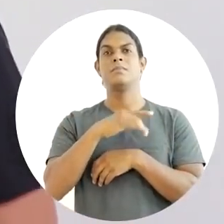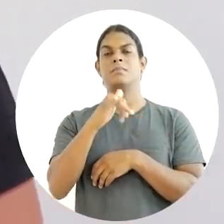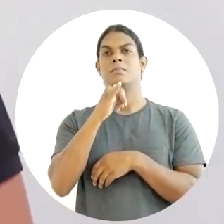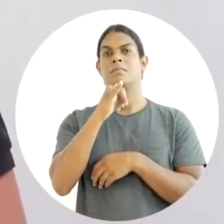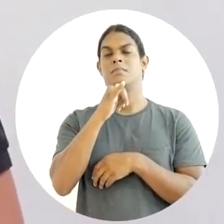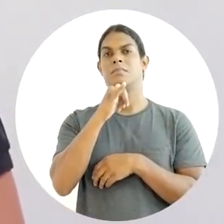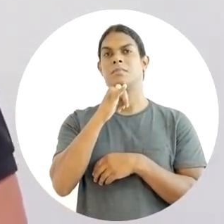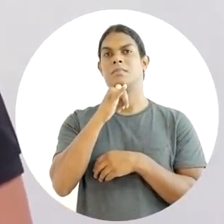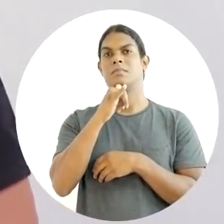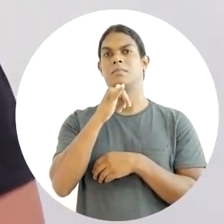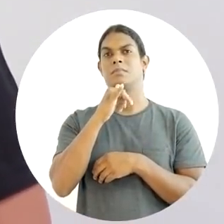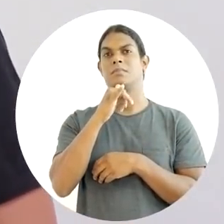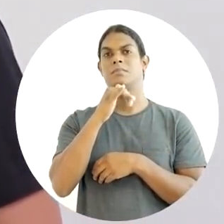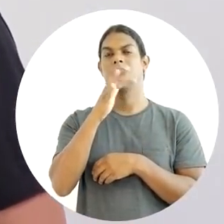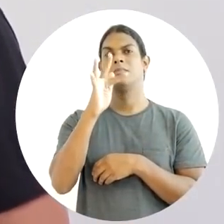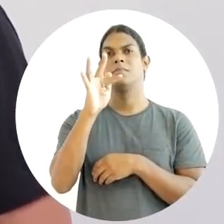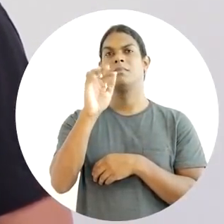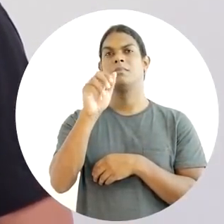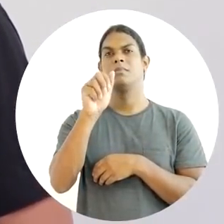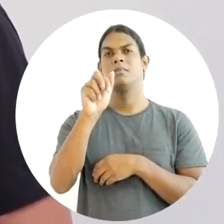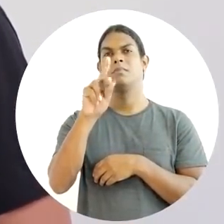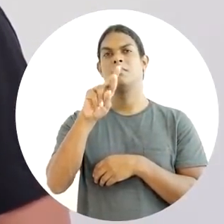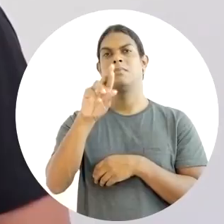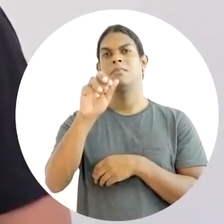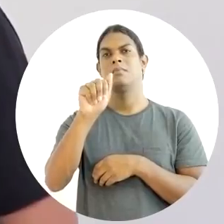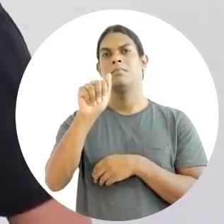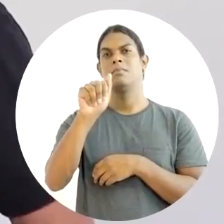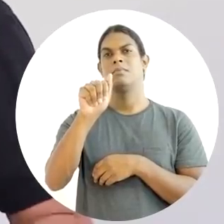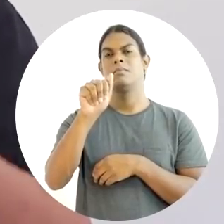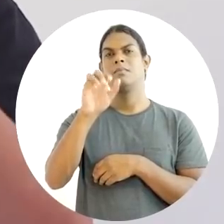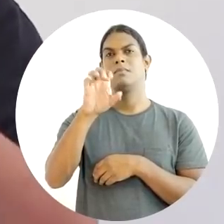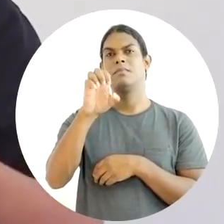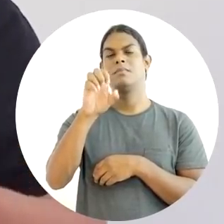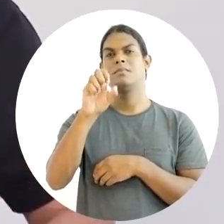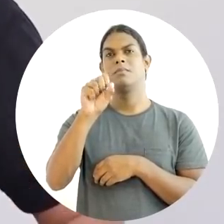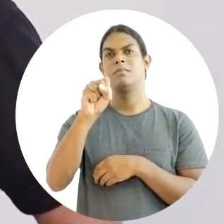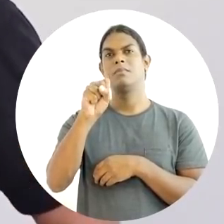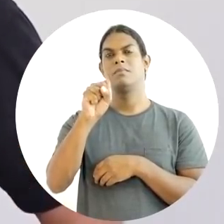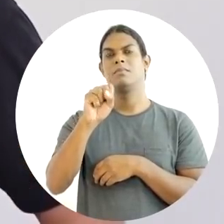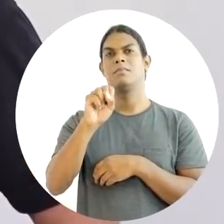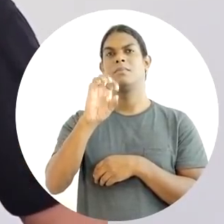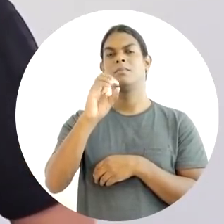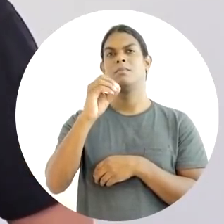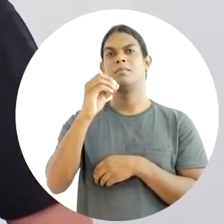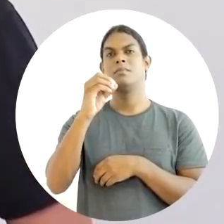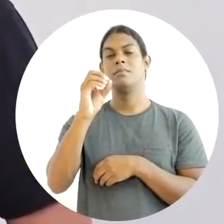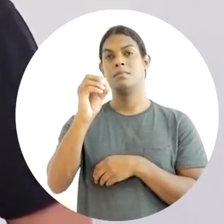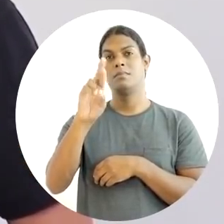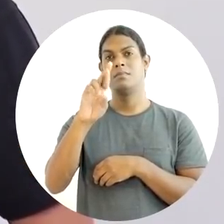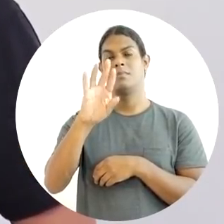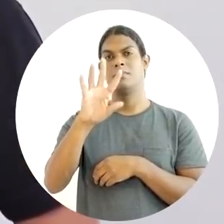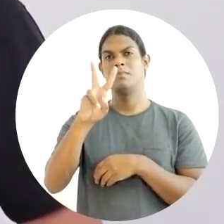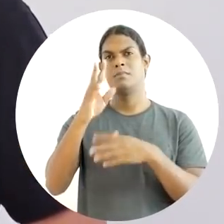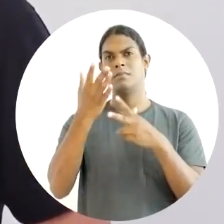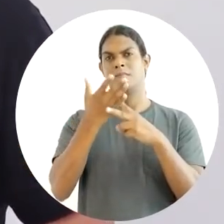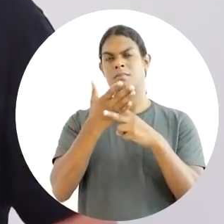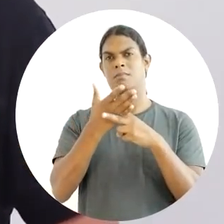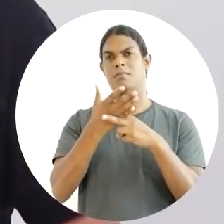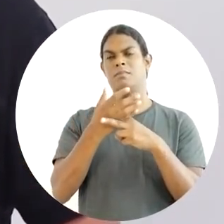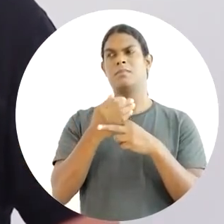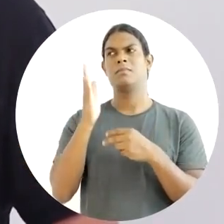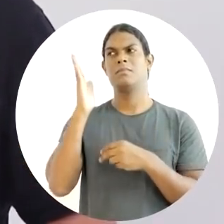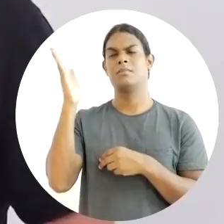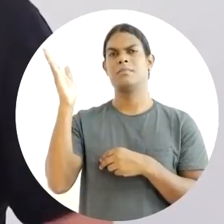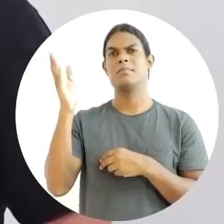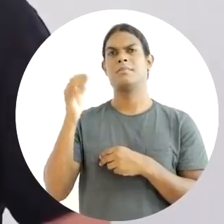de phrasal verbs, né? Então, phrasal verbs, no final do texto, nós temos put out,